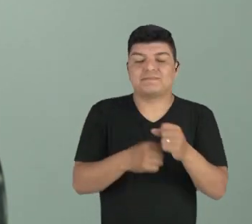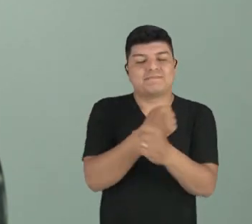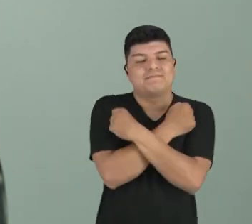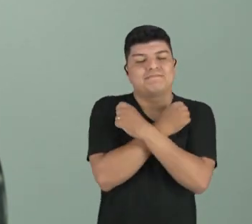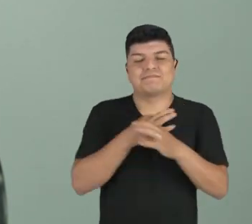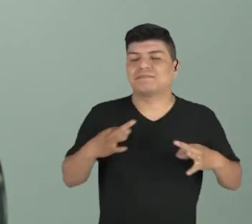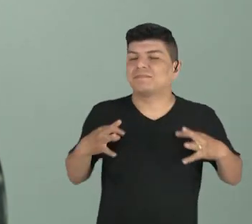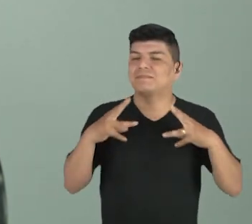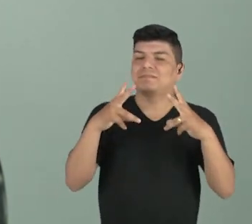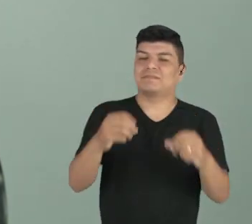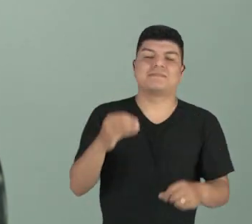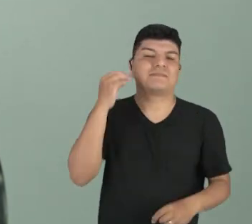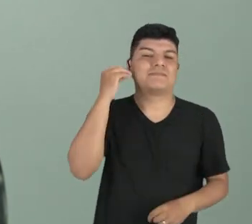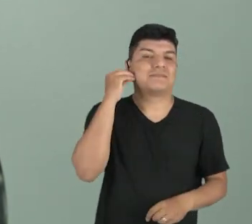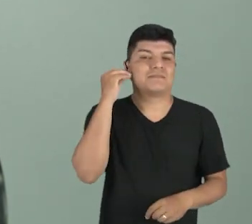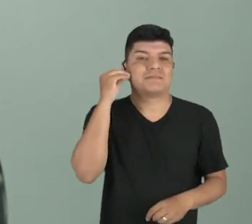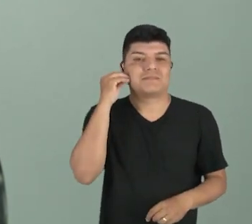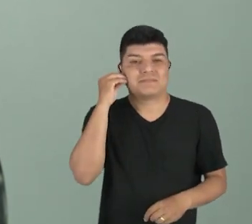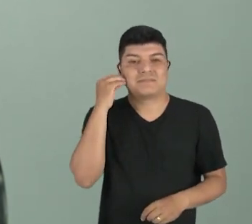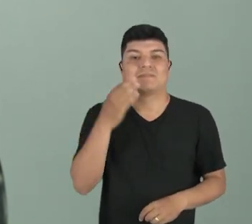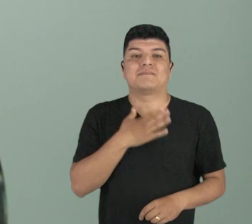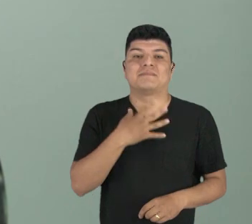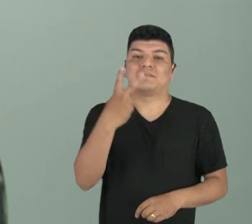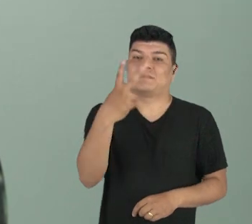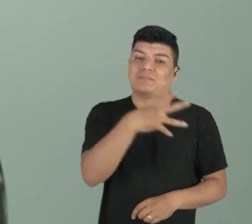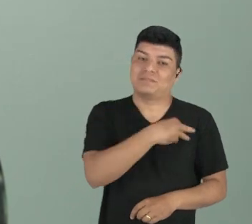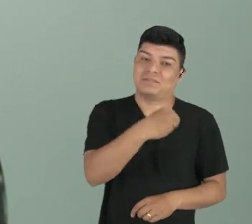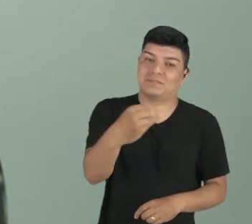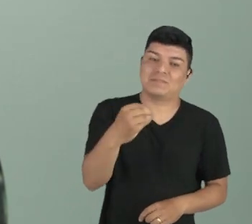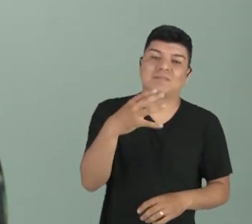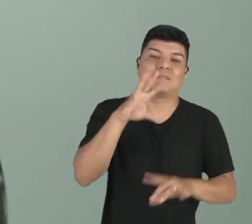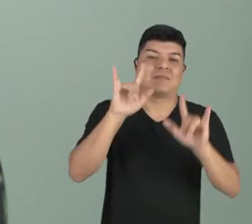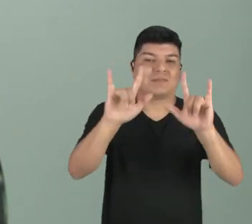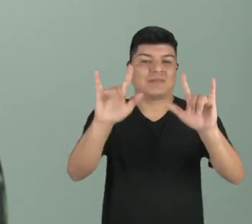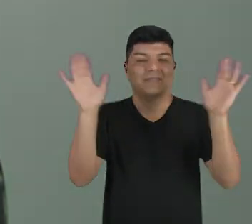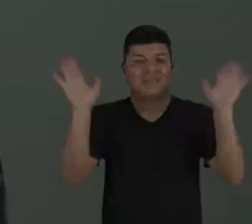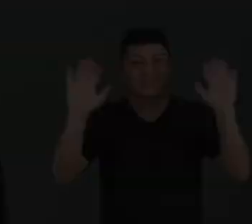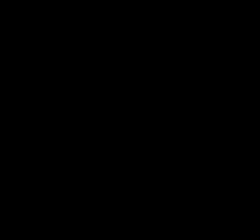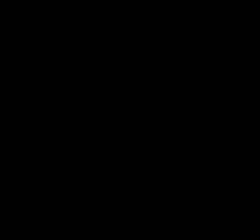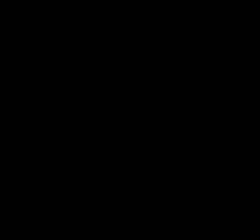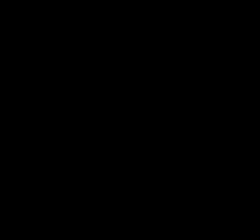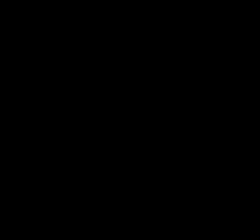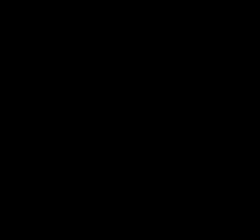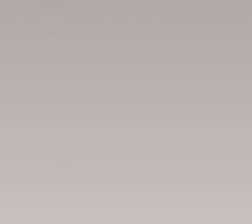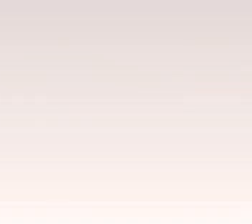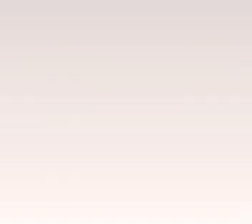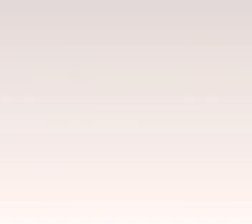forte abraço a todos. Cheiro para os meus filhos Elcio Jonathan e João Neto. Amo vocês. Tchau, tchau.